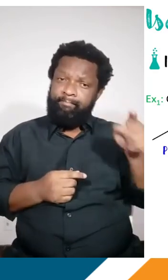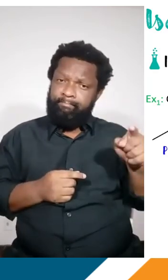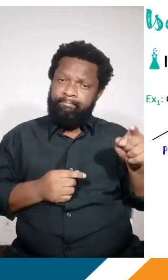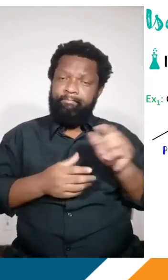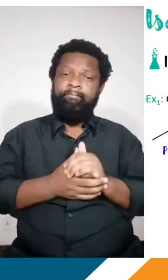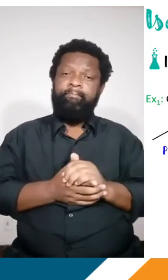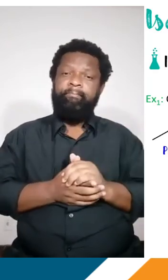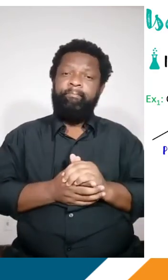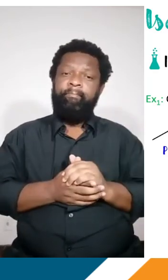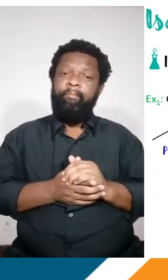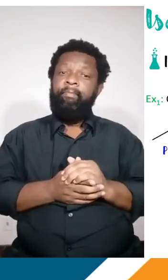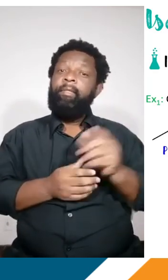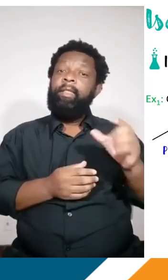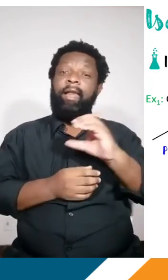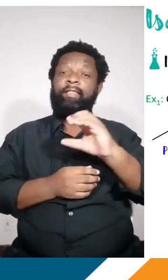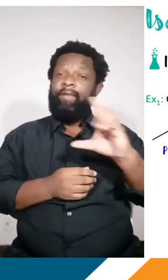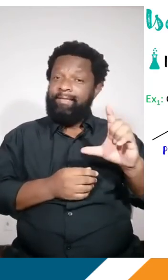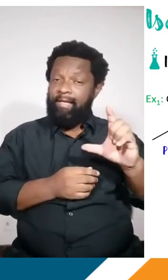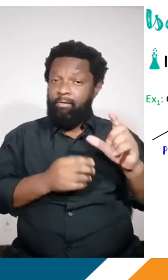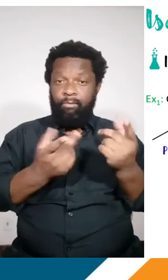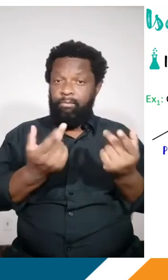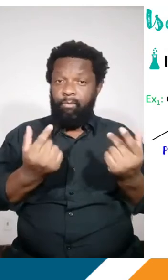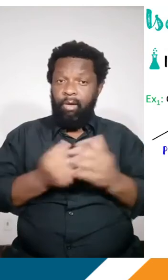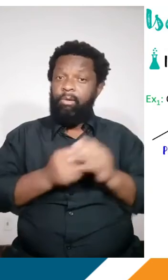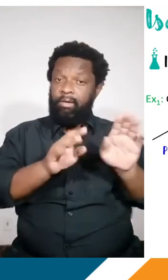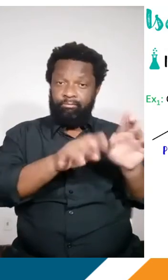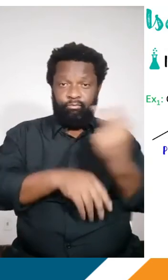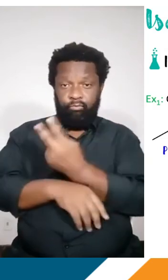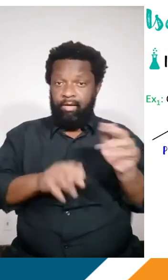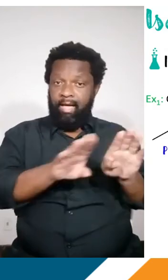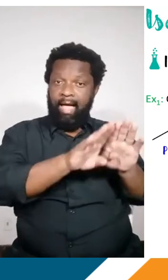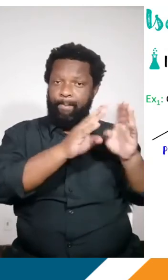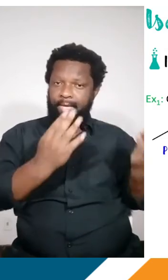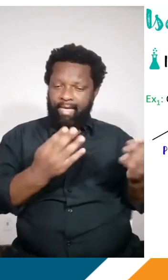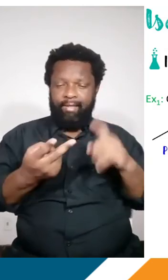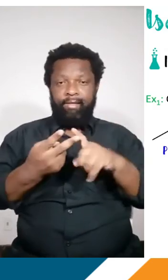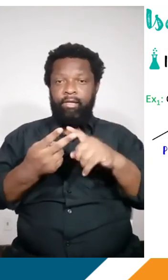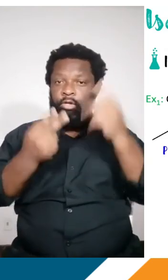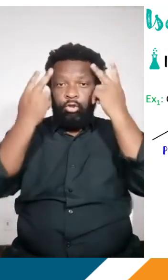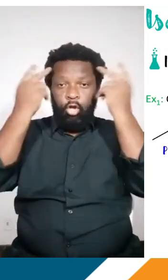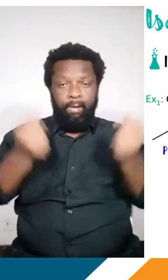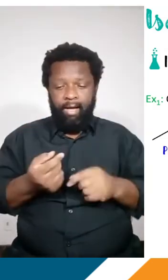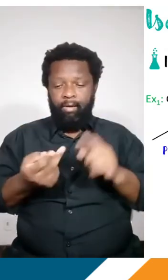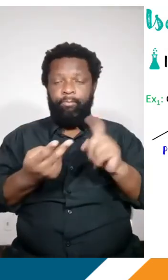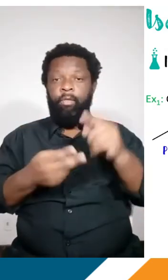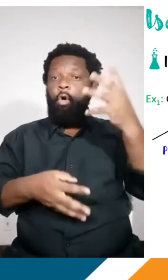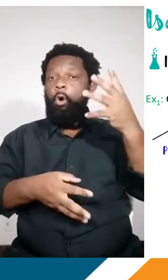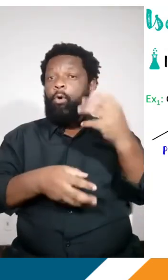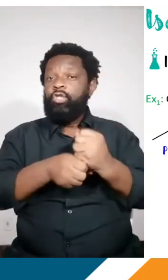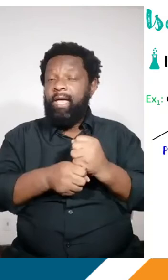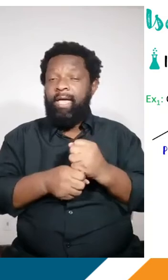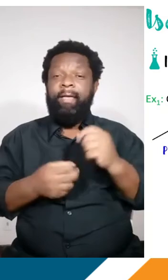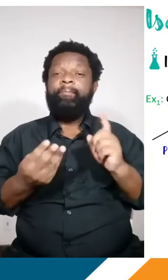à mesma função, hidrocarbonetos, e a classificação de cadeia é mesmo, aberta, normal, homogênea e